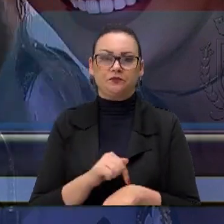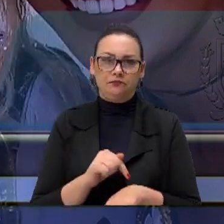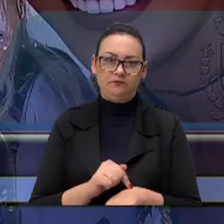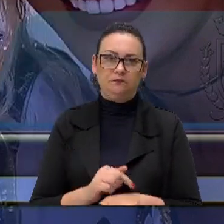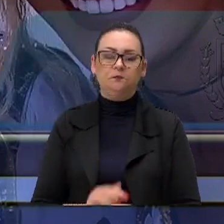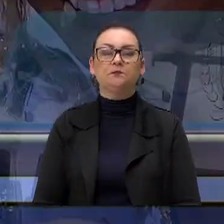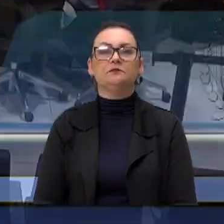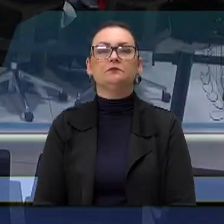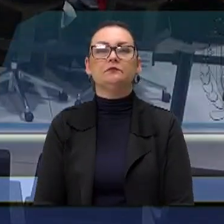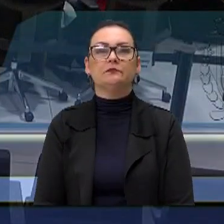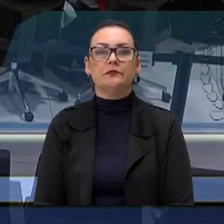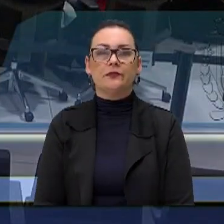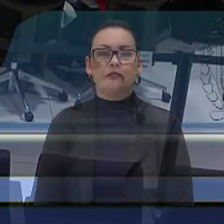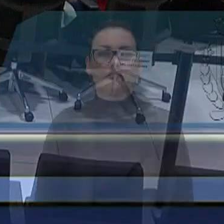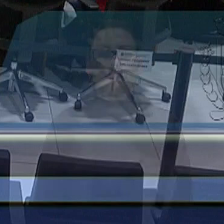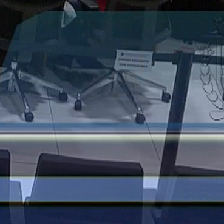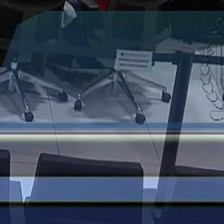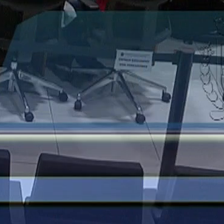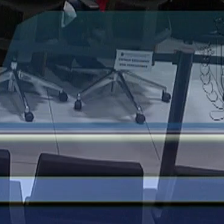isso.